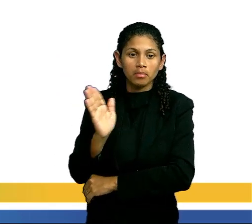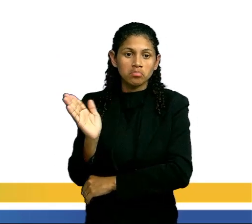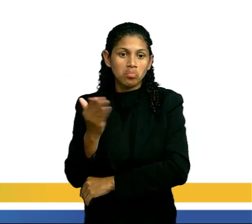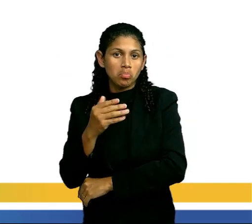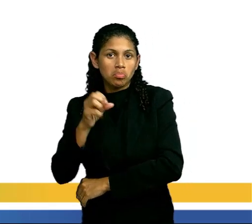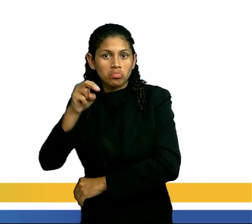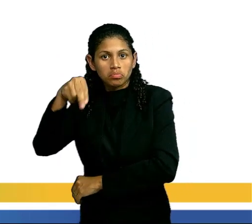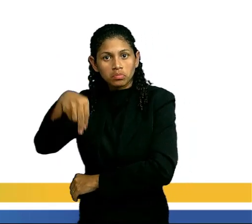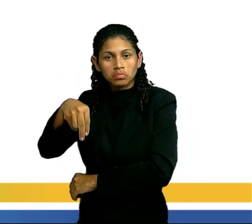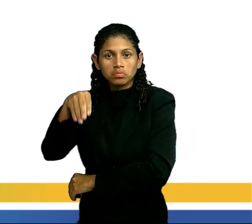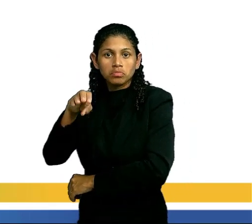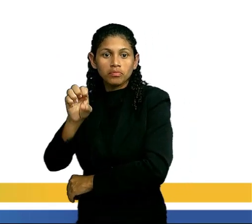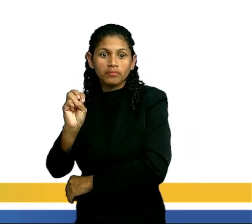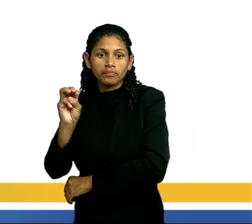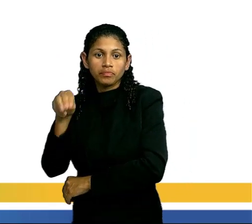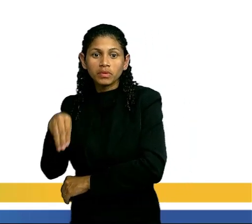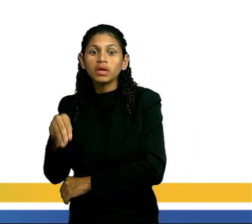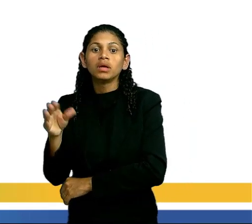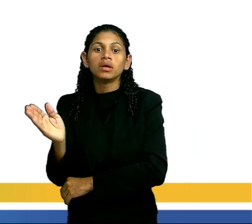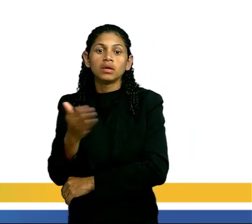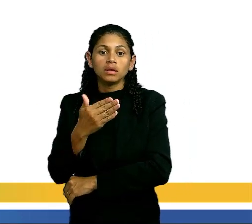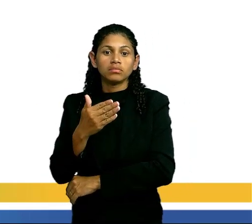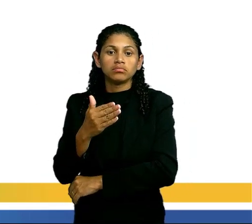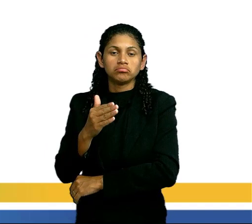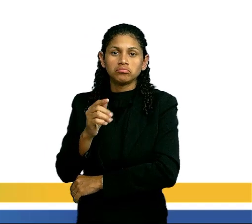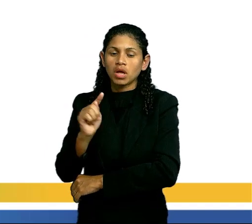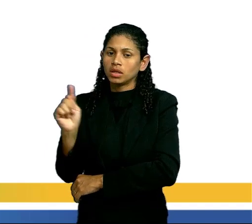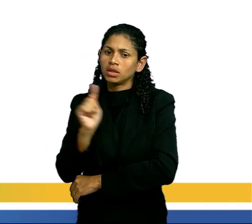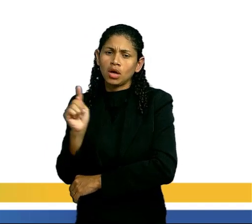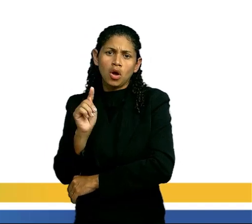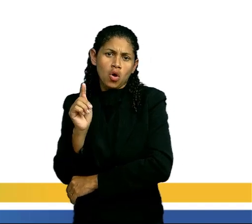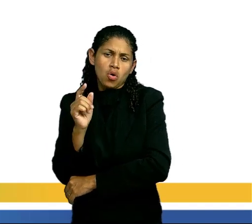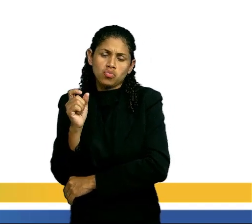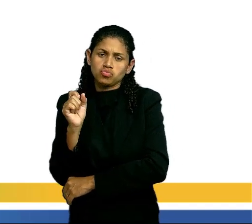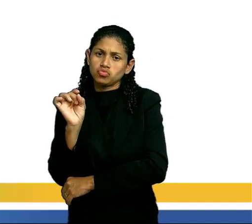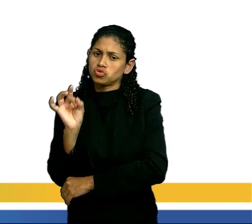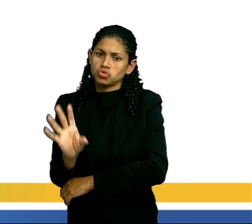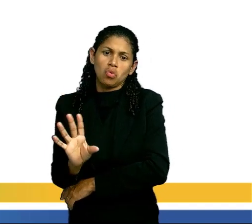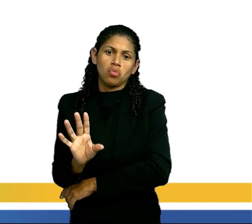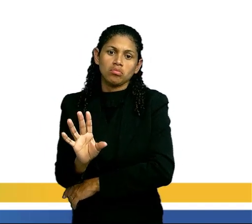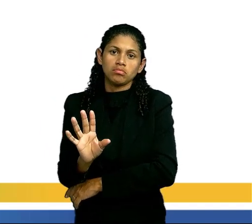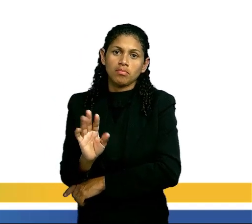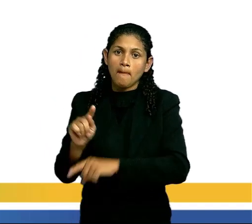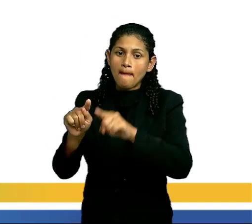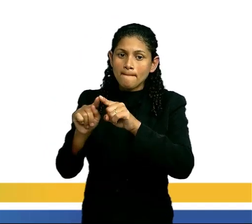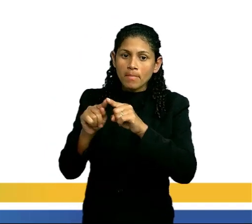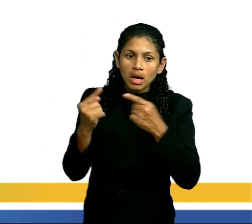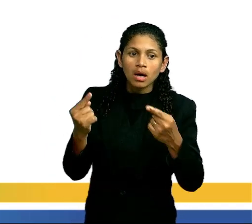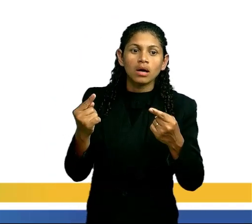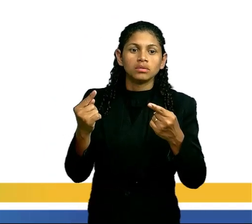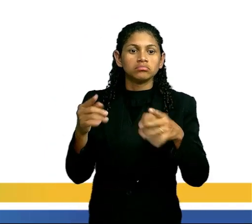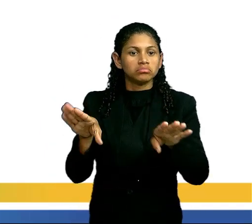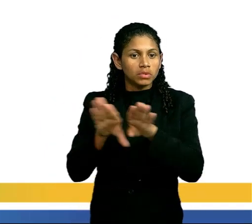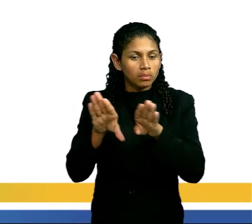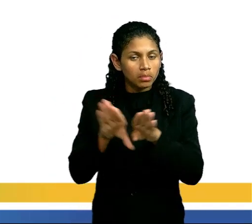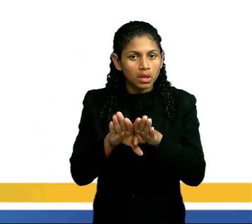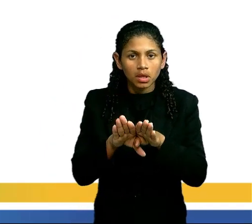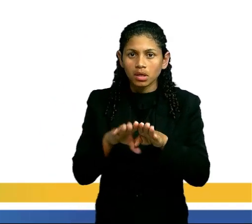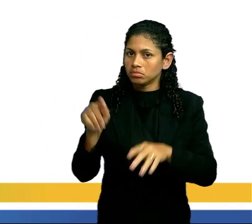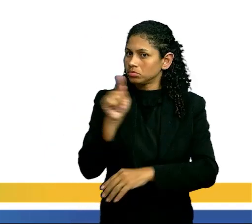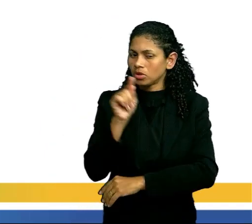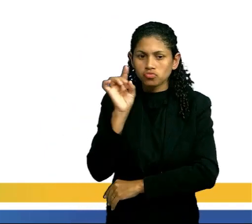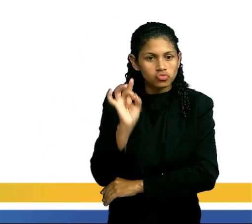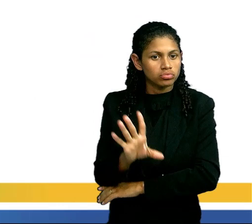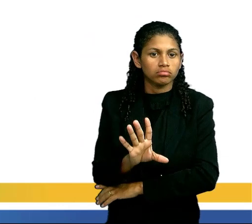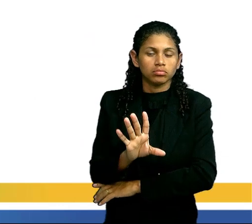mas também, não só, mais ainda. E temos um exemplo aí para você. O governo deve